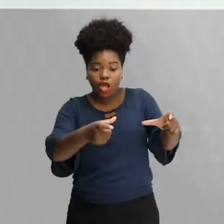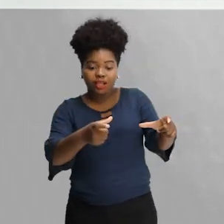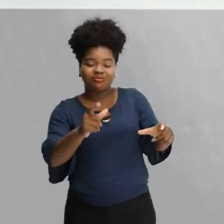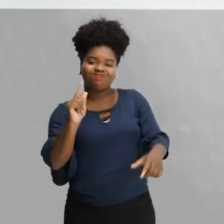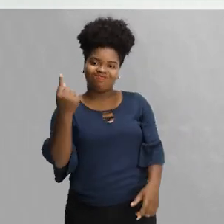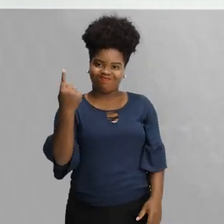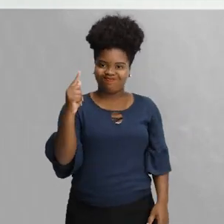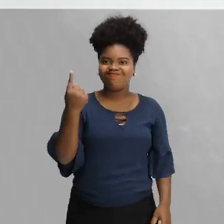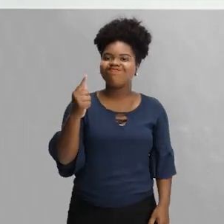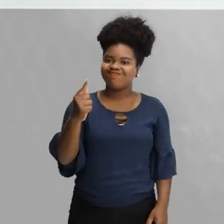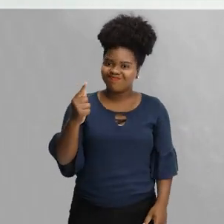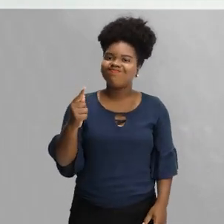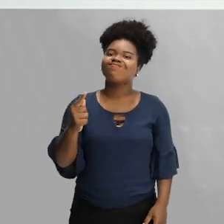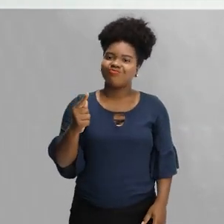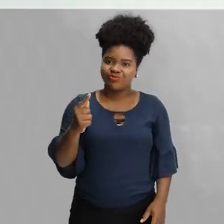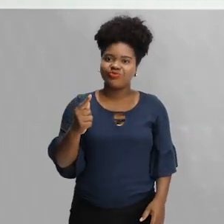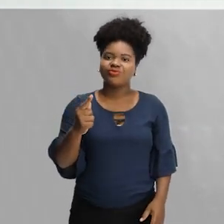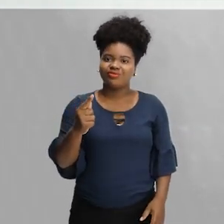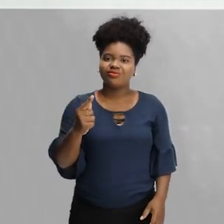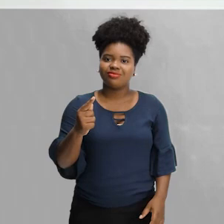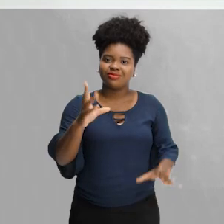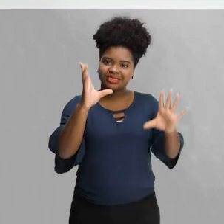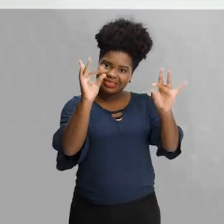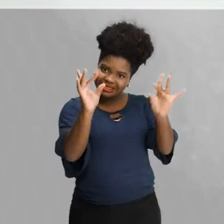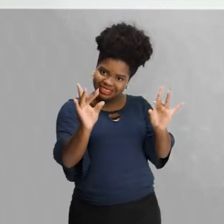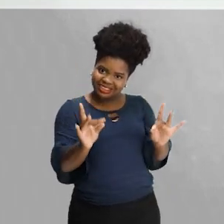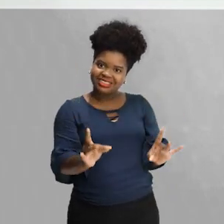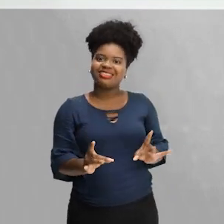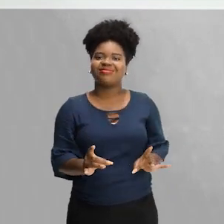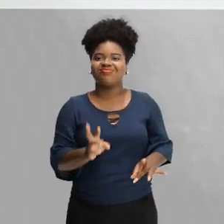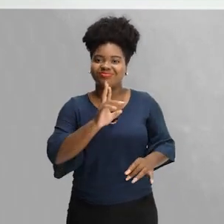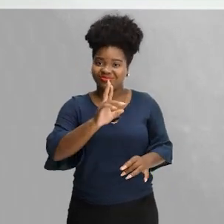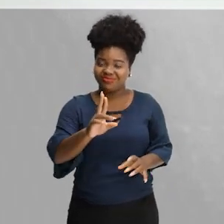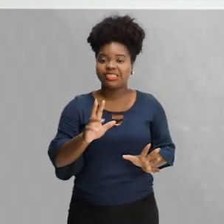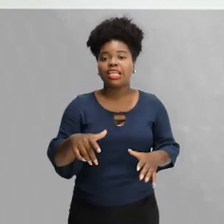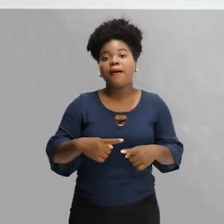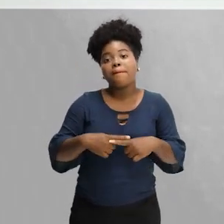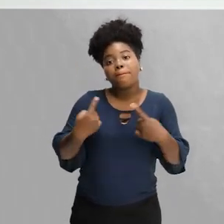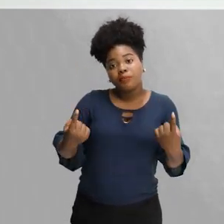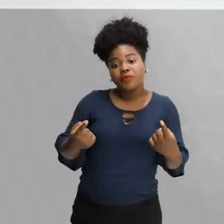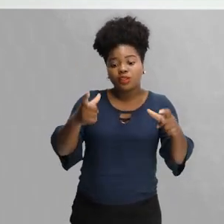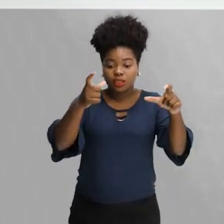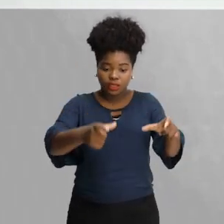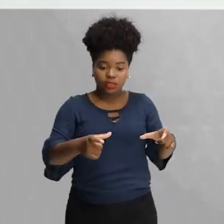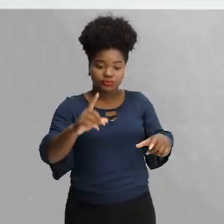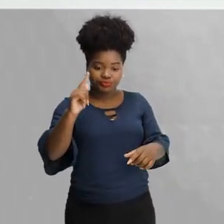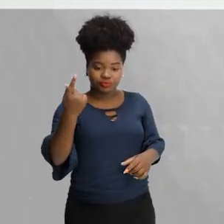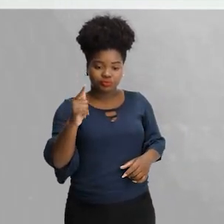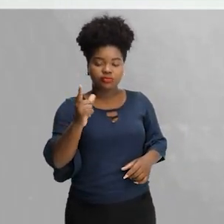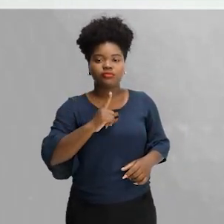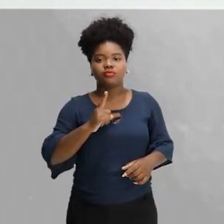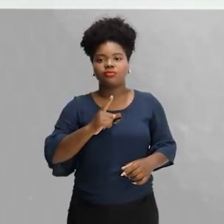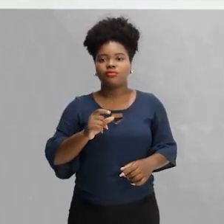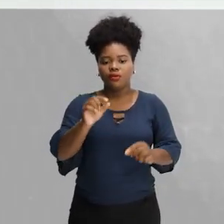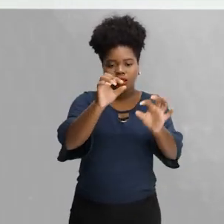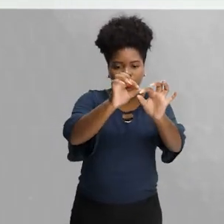geográfica define isso. Só que quando eu falo de localização geográfica, eu vou falar das linhas imaginárias. Sobretudo, essas